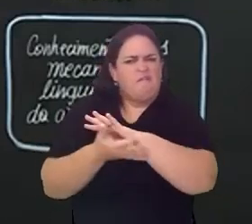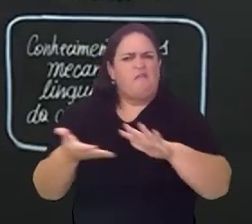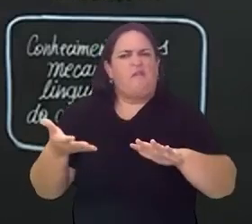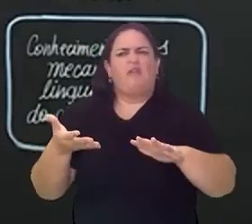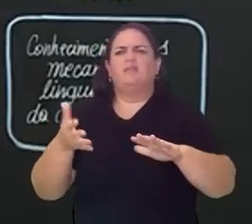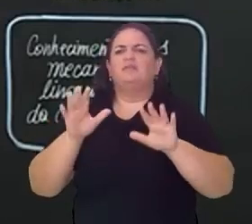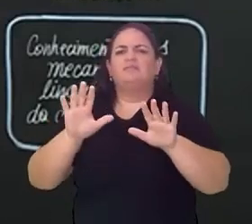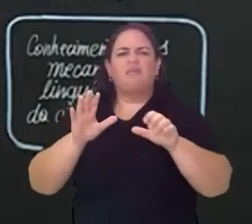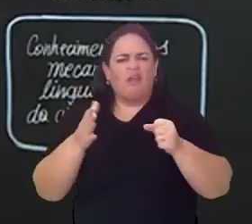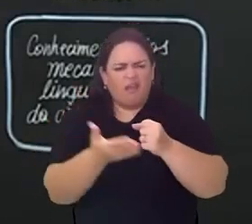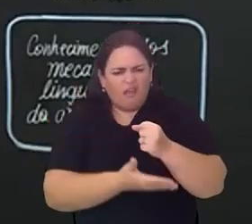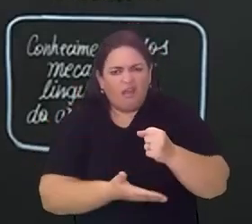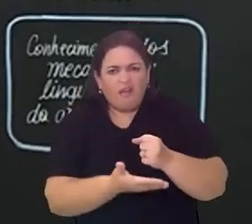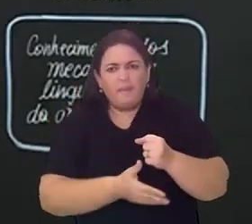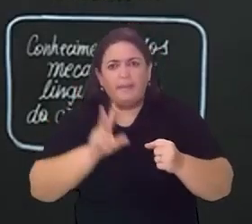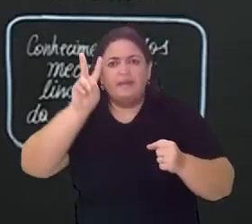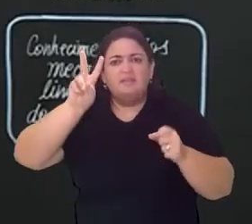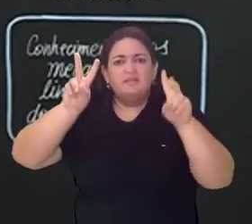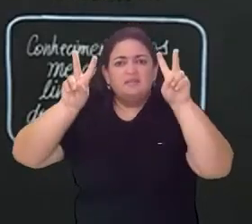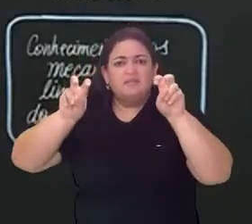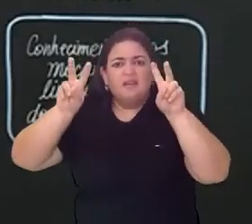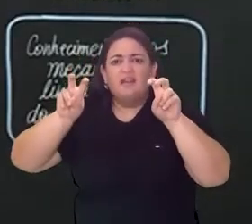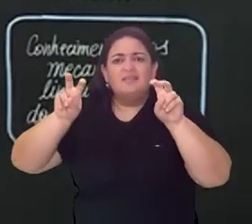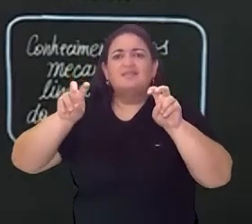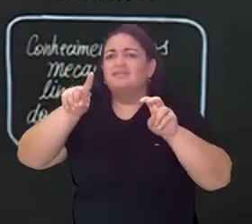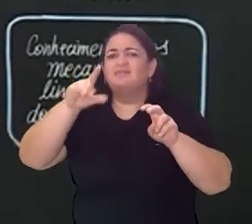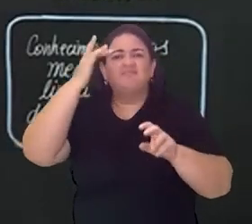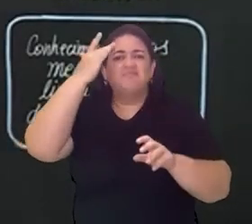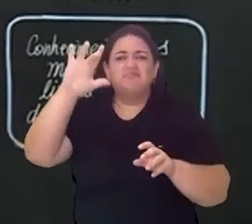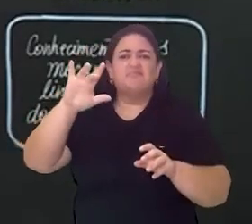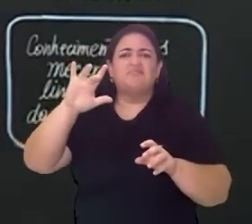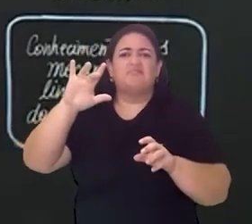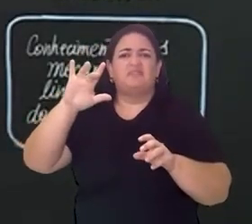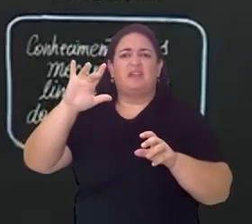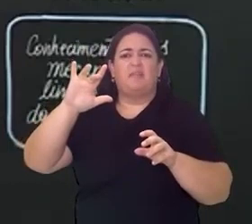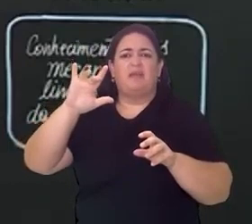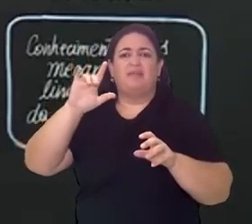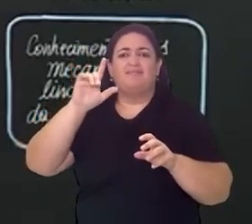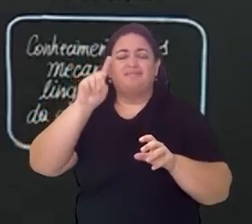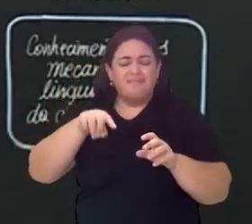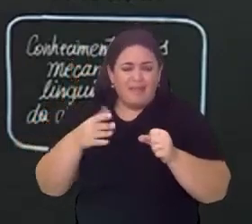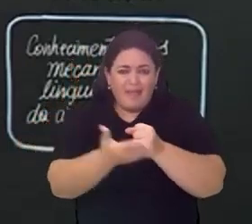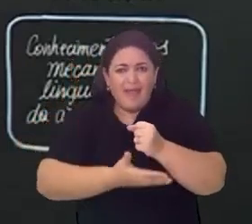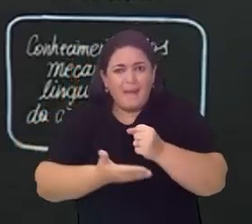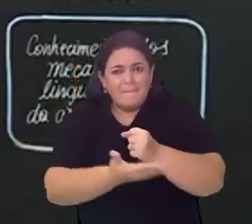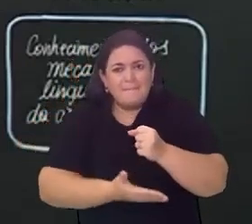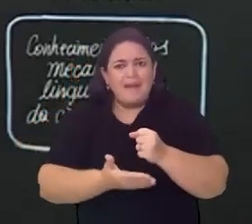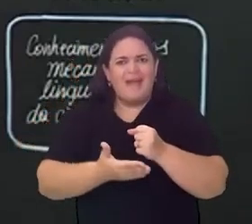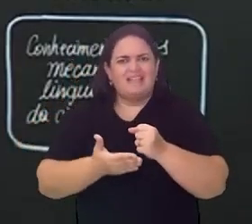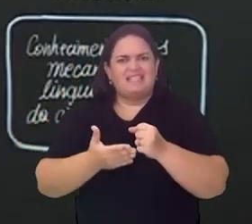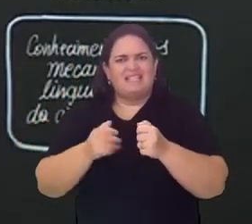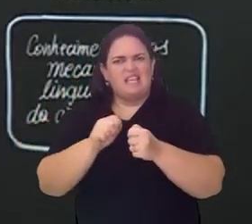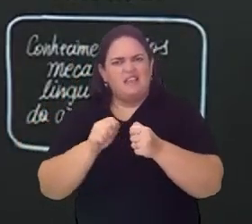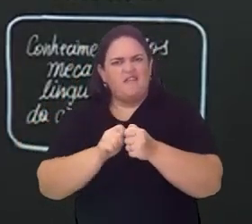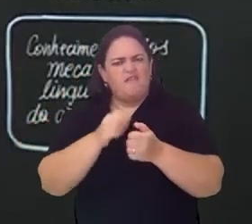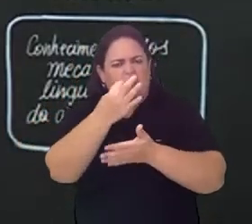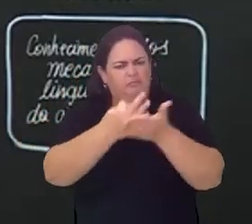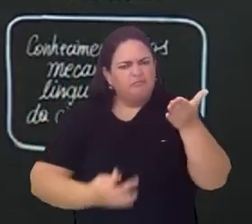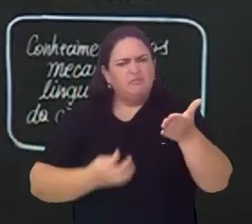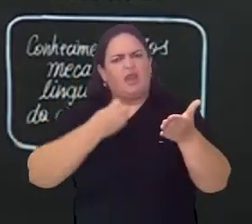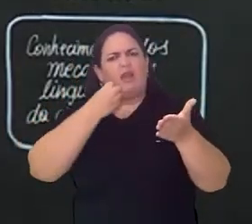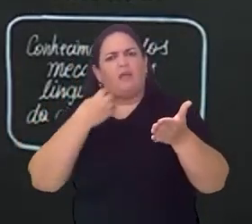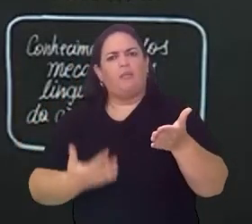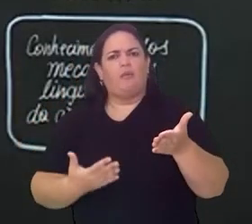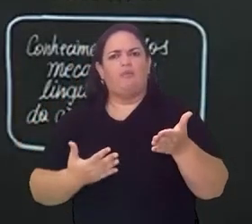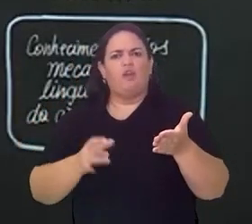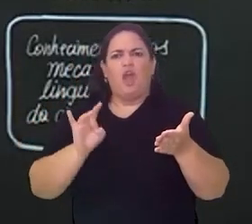conteúdo, que é a base de tudo, ou seja, é o caráter que garante, é a propriedade que garante o recheio do seu texto. Então, não pense